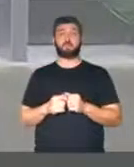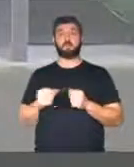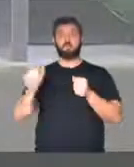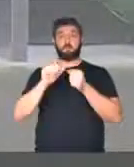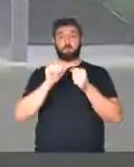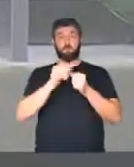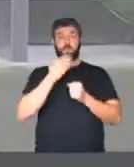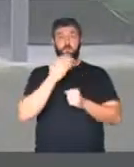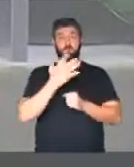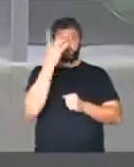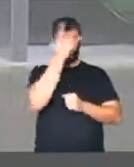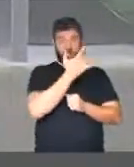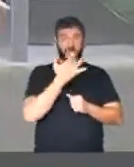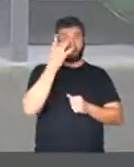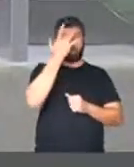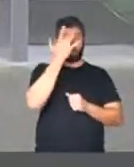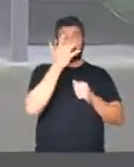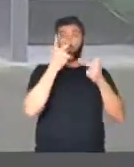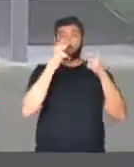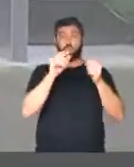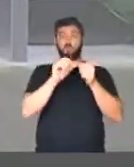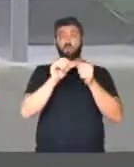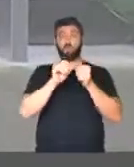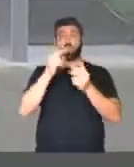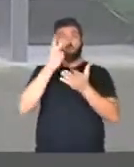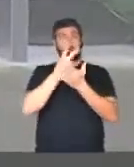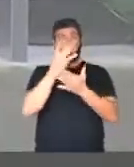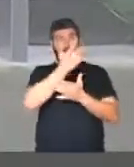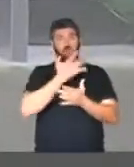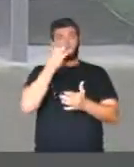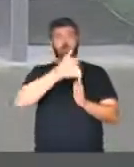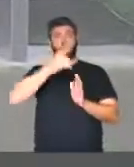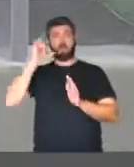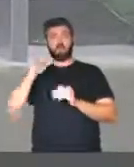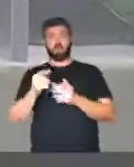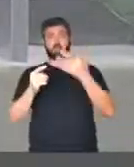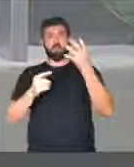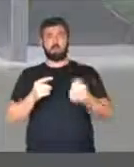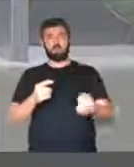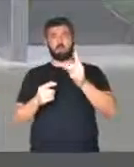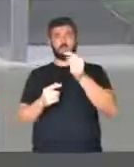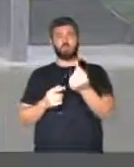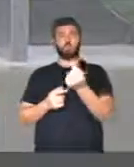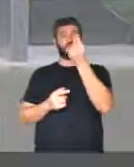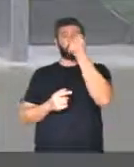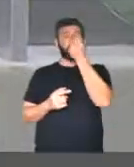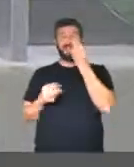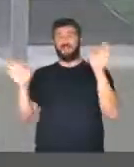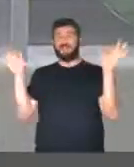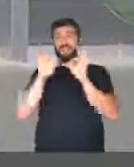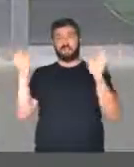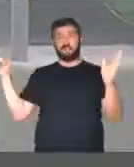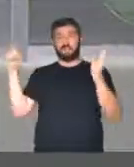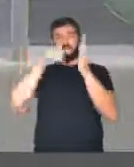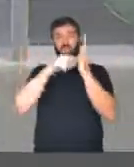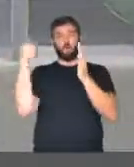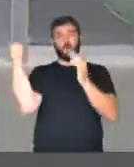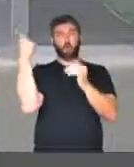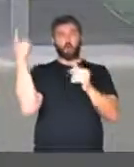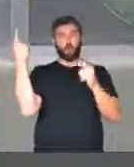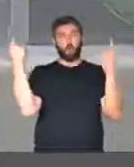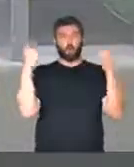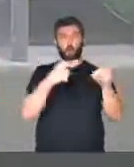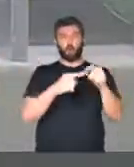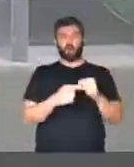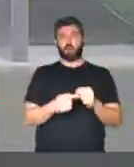Fernando Haddad o que já fez com o próprio Fernando Haddad. Não aceitou uma das denúncias contra ele.